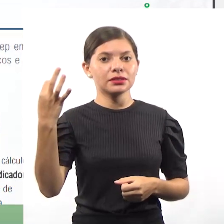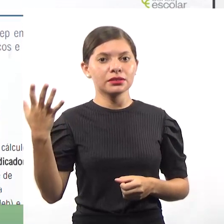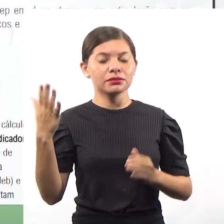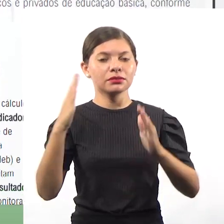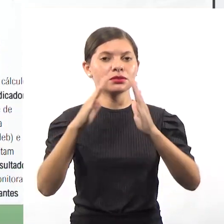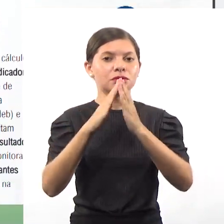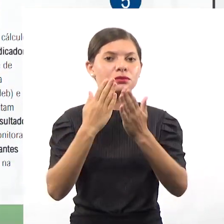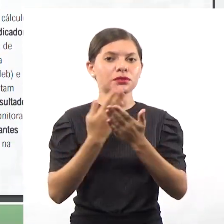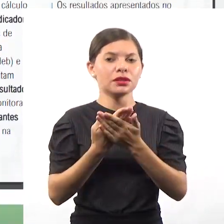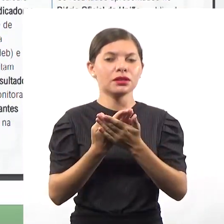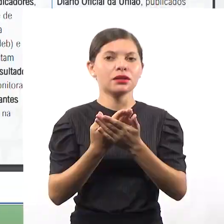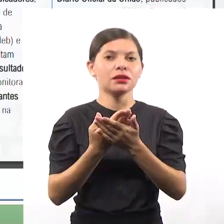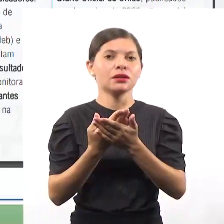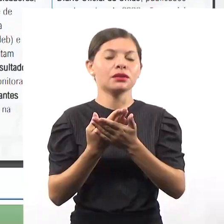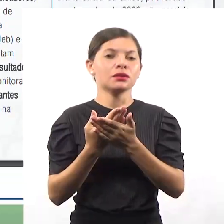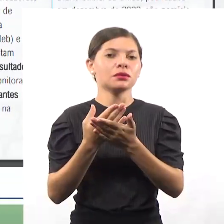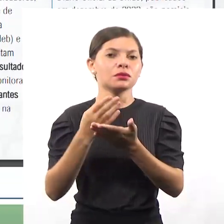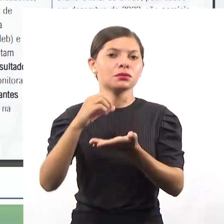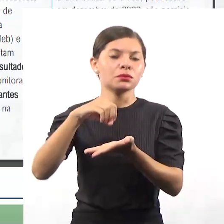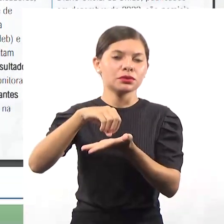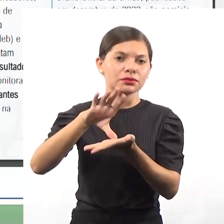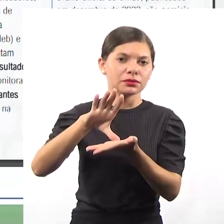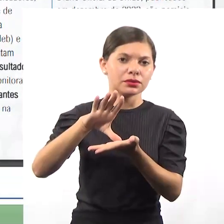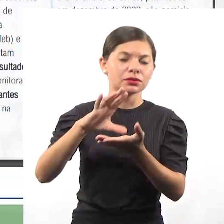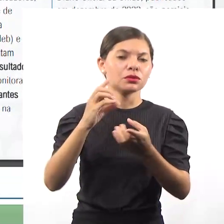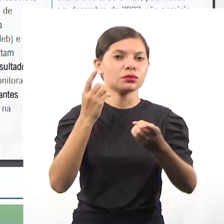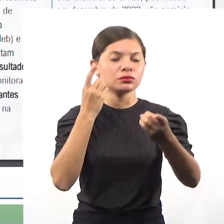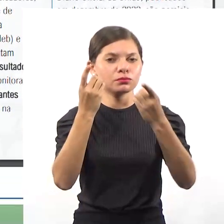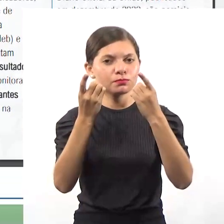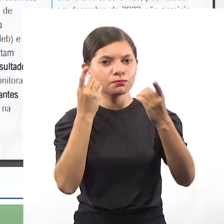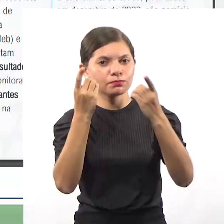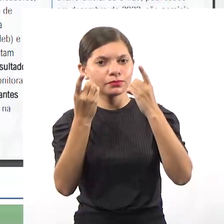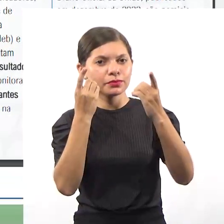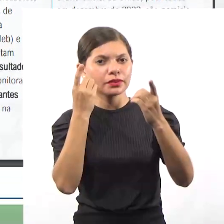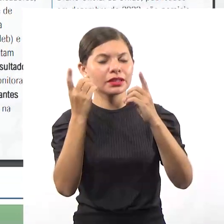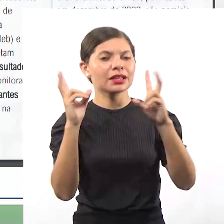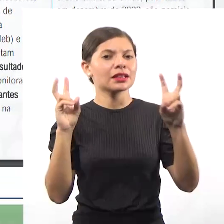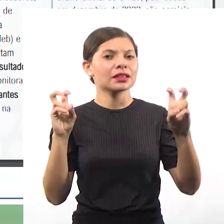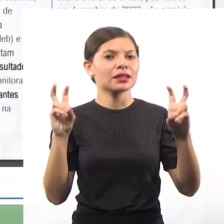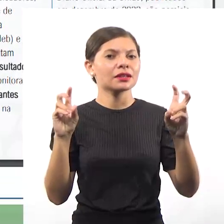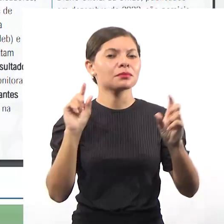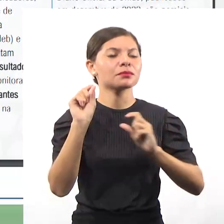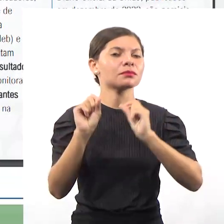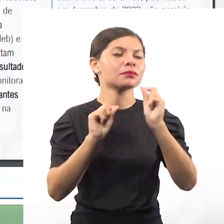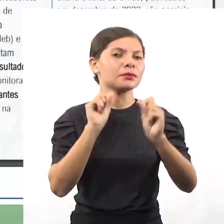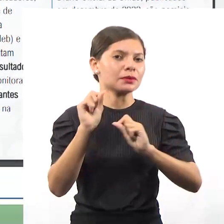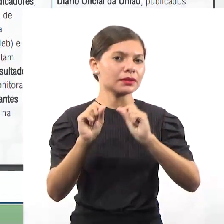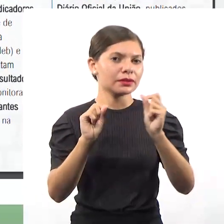a divulgação dos dados a respeito da educação